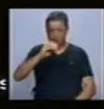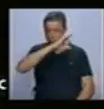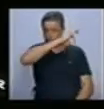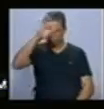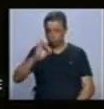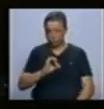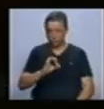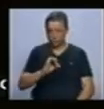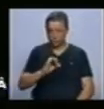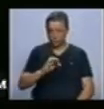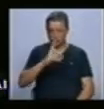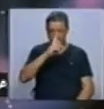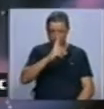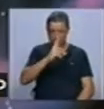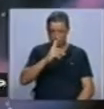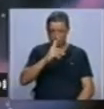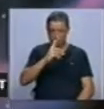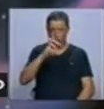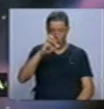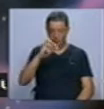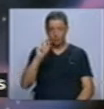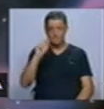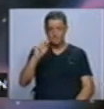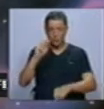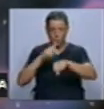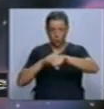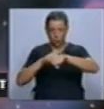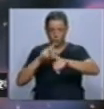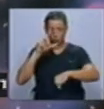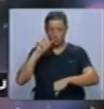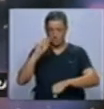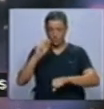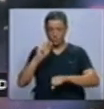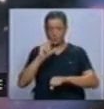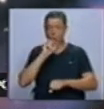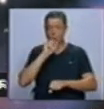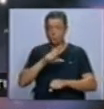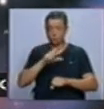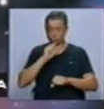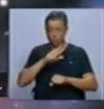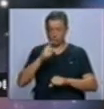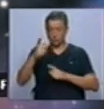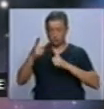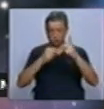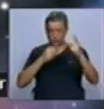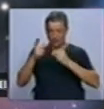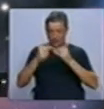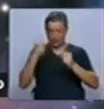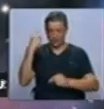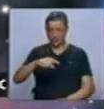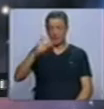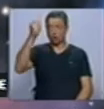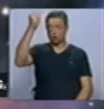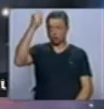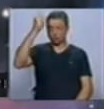entre 6 a 8 minutos. Quem é que pode estar por trás de tudo isto? É que estas estrelas também têm histórias. Provavelmente foram